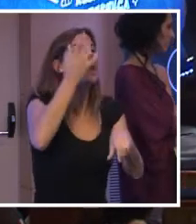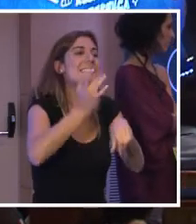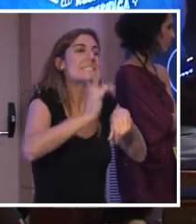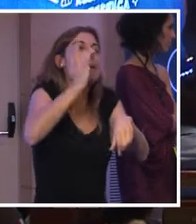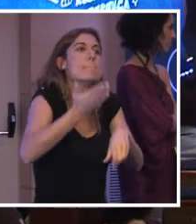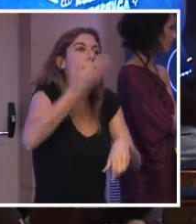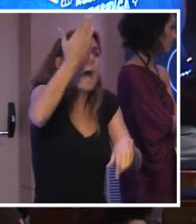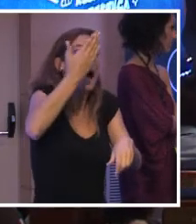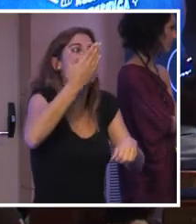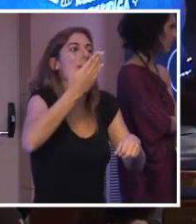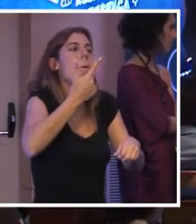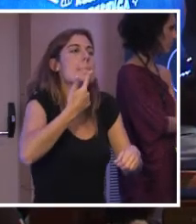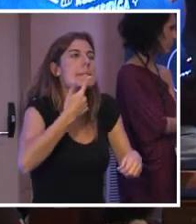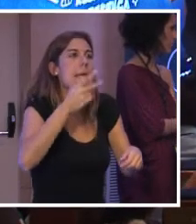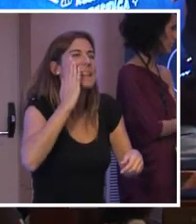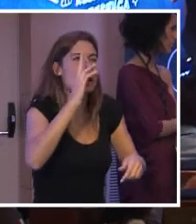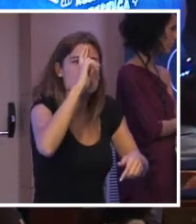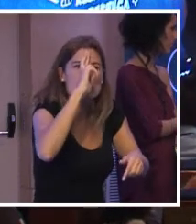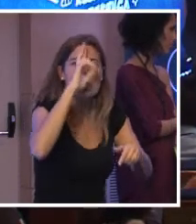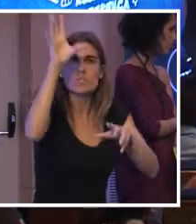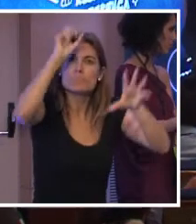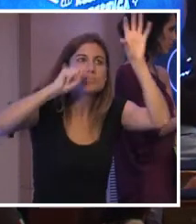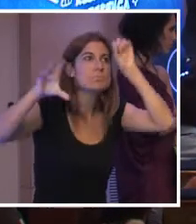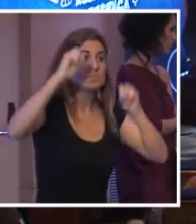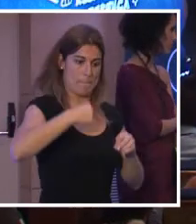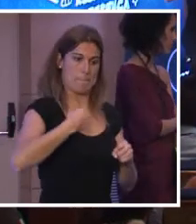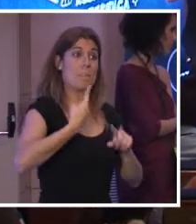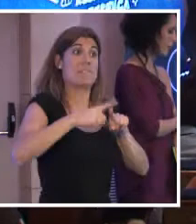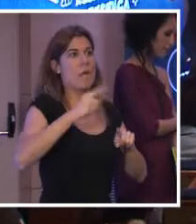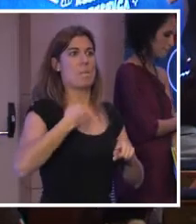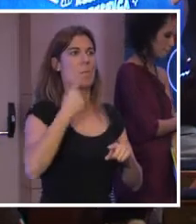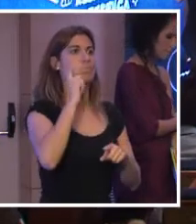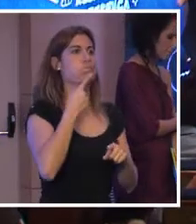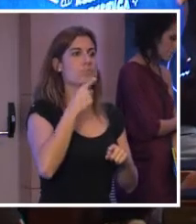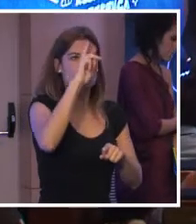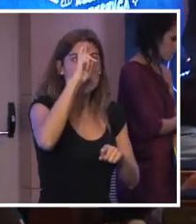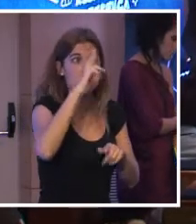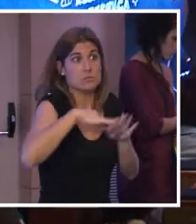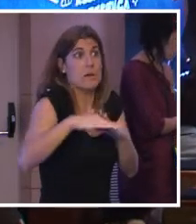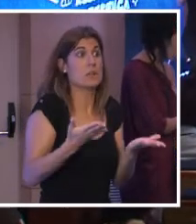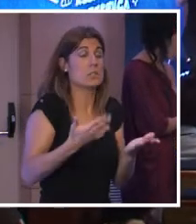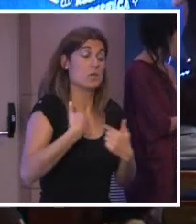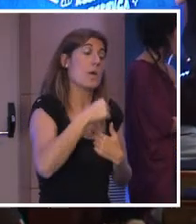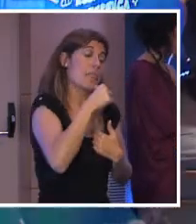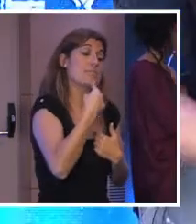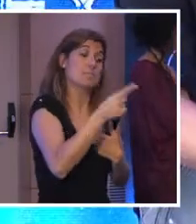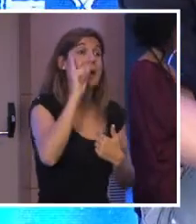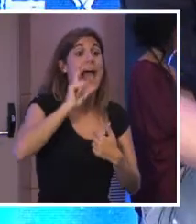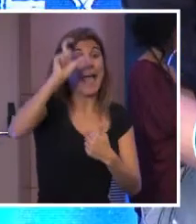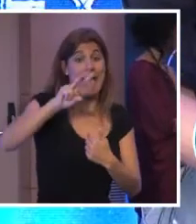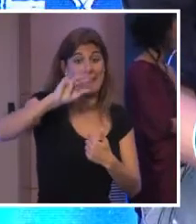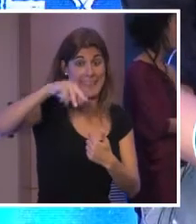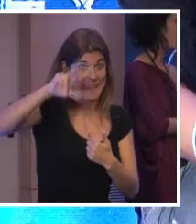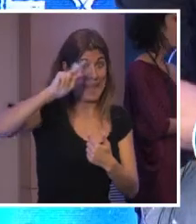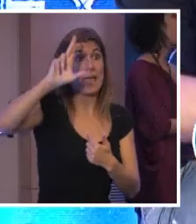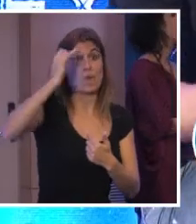sensibilidade para entender uma realidade diferente da sua própria é o deficiente auditivo. E a gente costuma dizer que a Nina Rain, que é a autora do